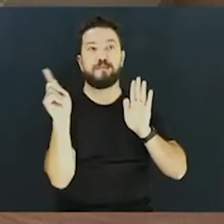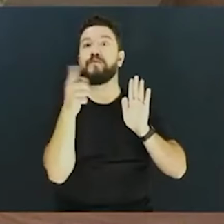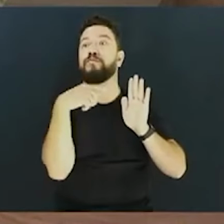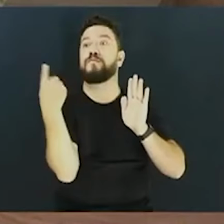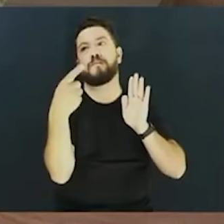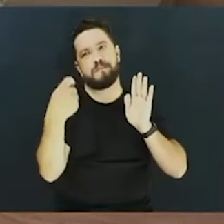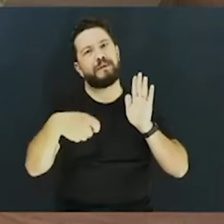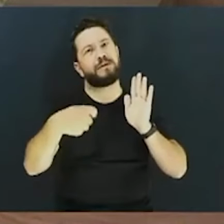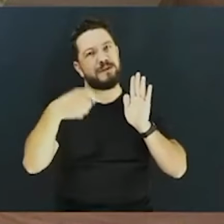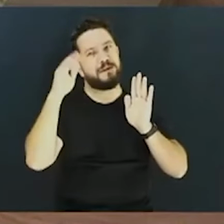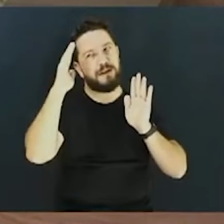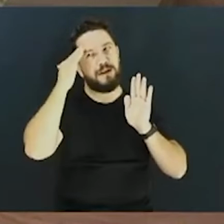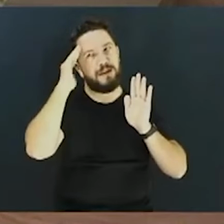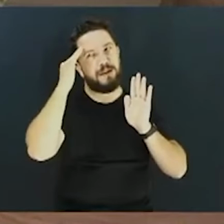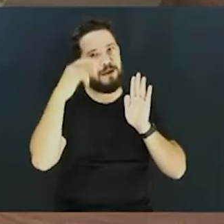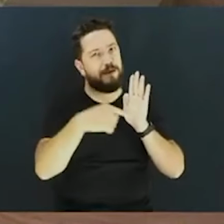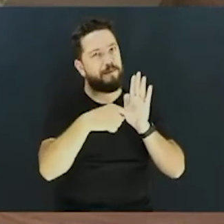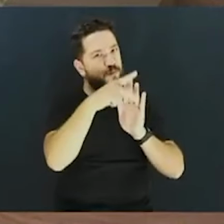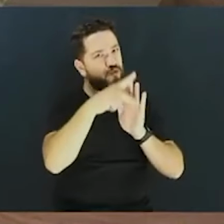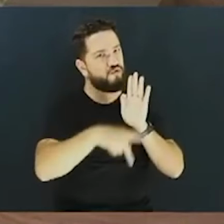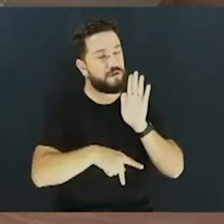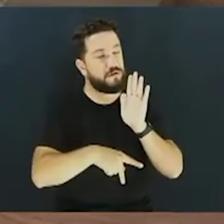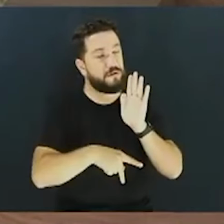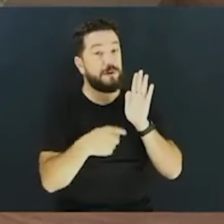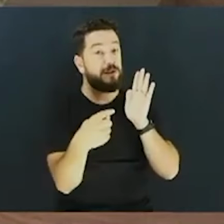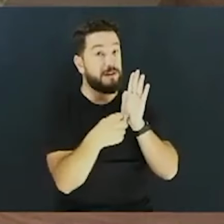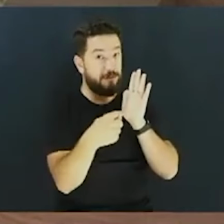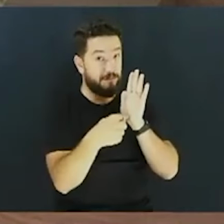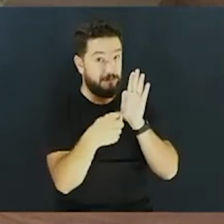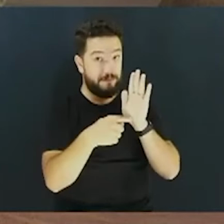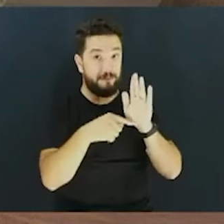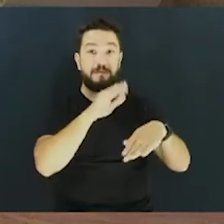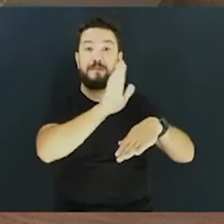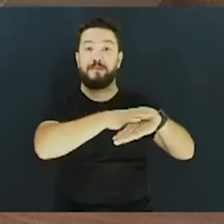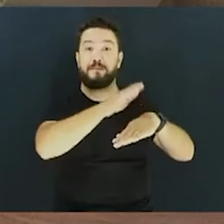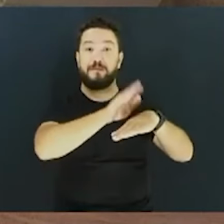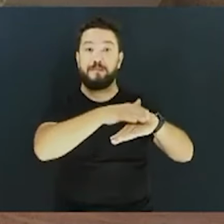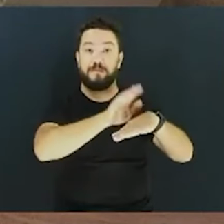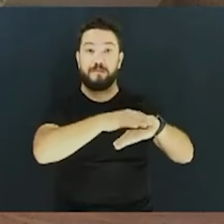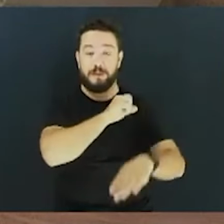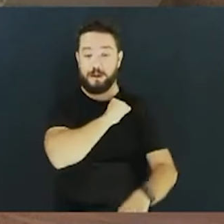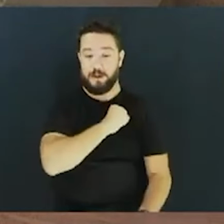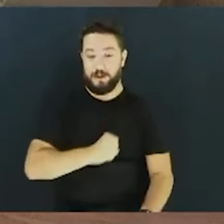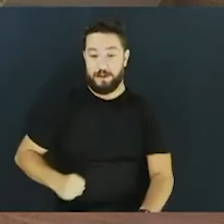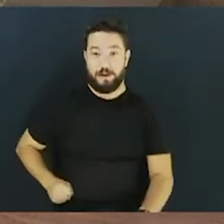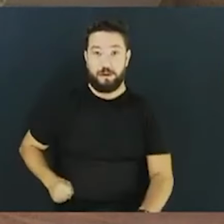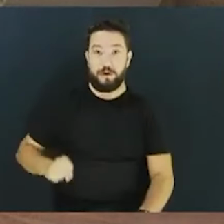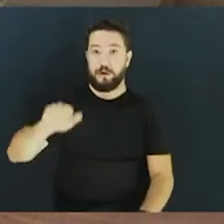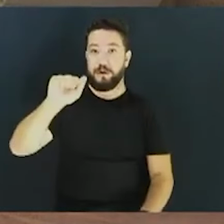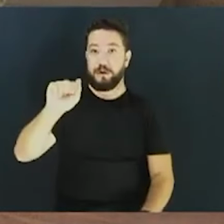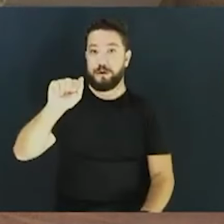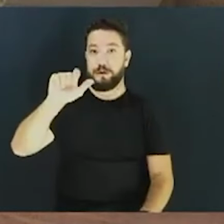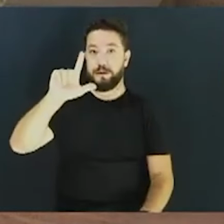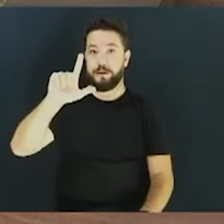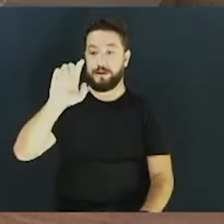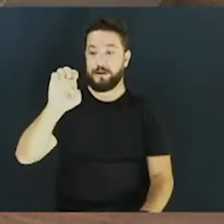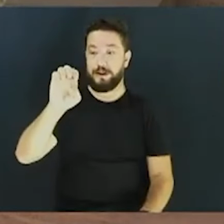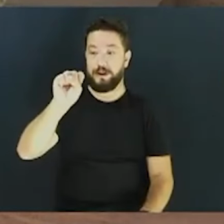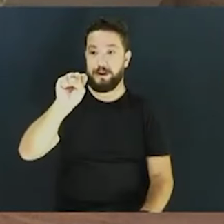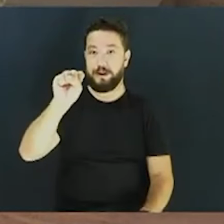adequada, ele é de autoria do senador Alessandro Vieira. Então, o autor é